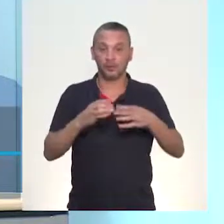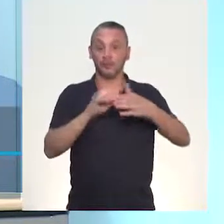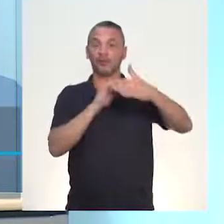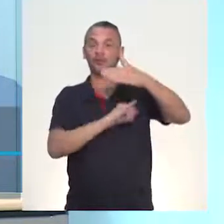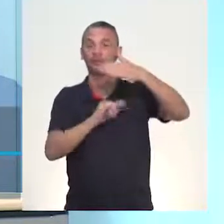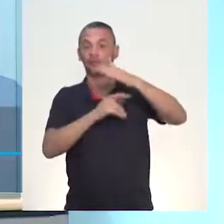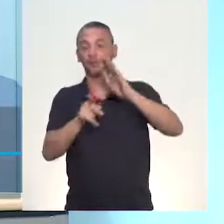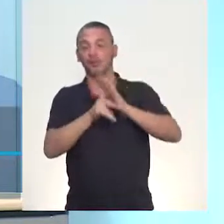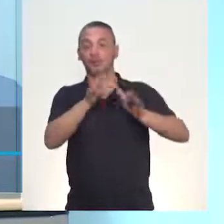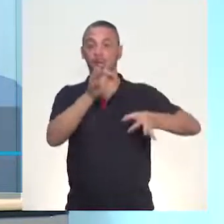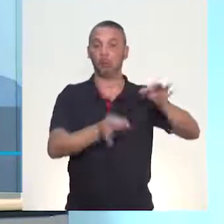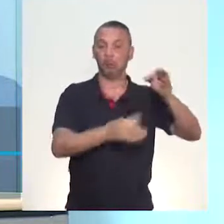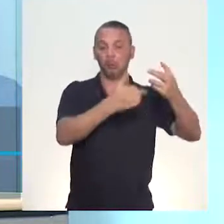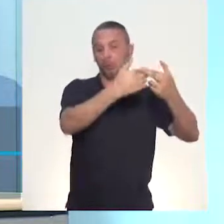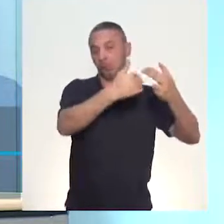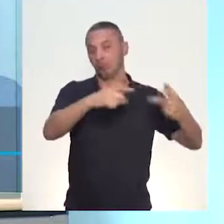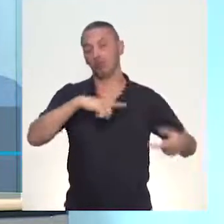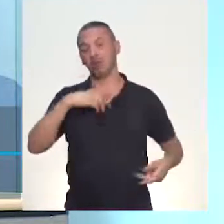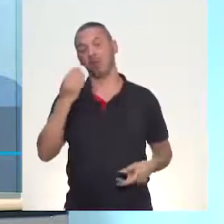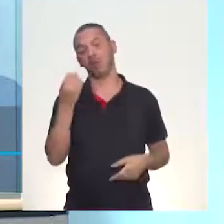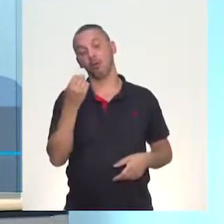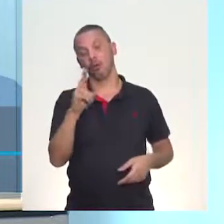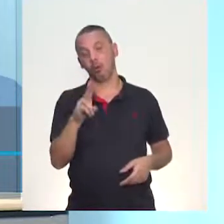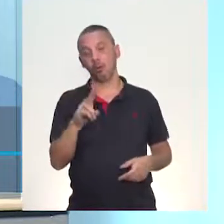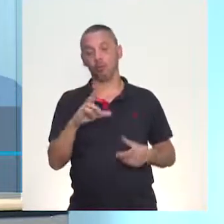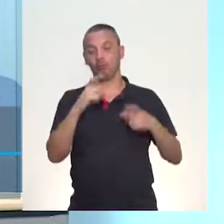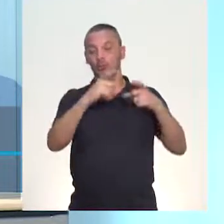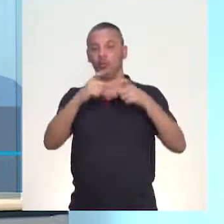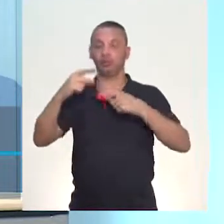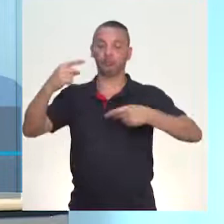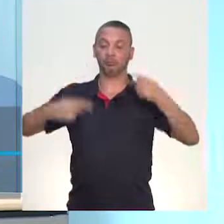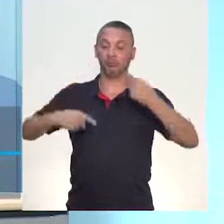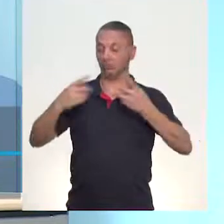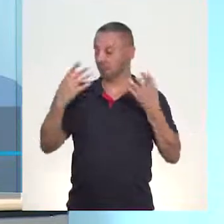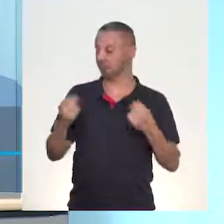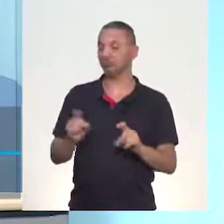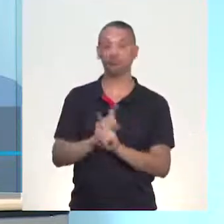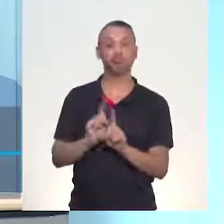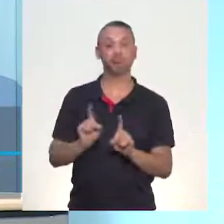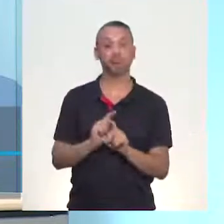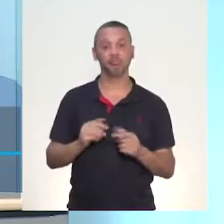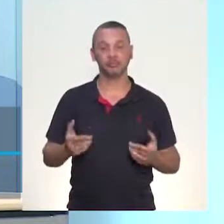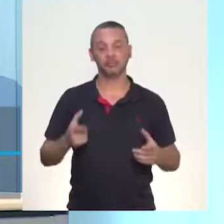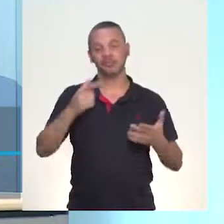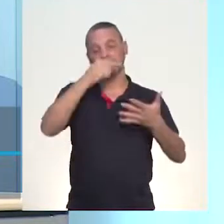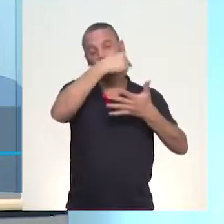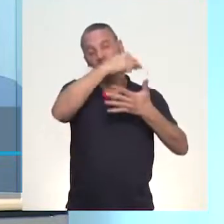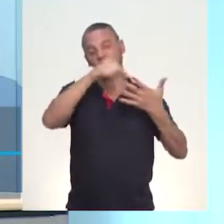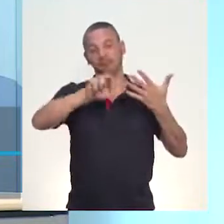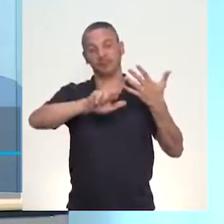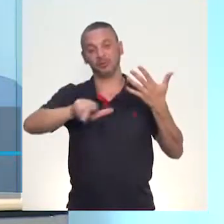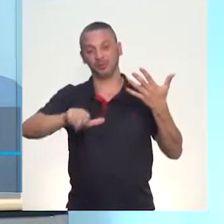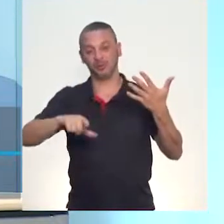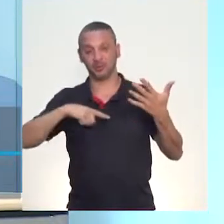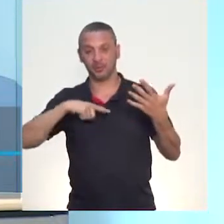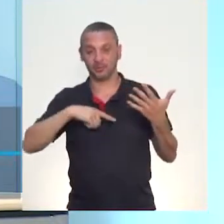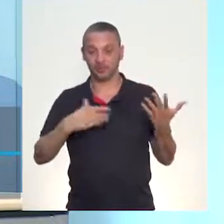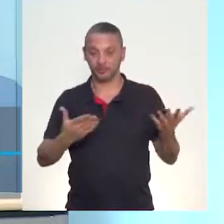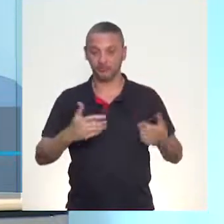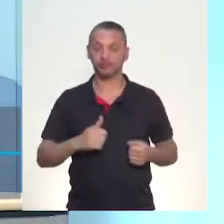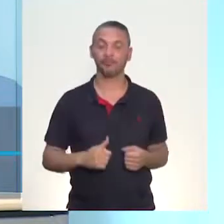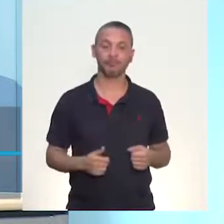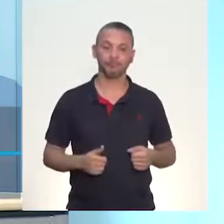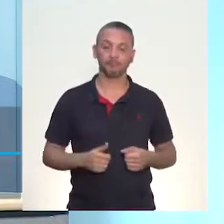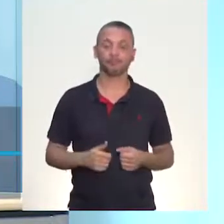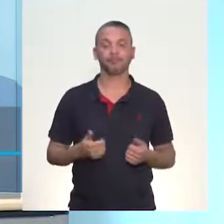instituições jurídicas ou por instituições políticas, e ainda há muitas outras, né? Ou da ciência